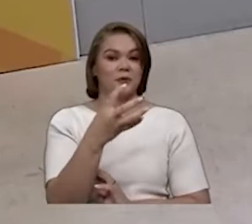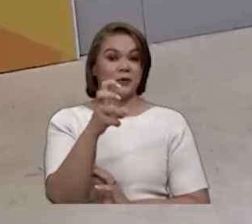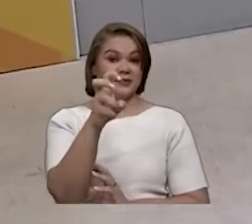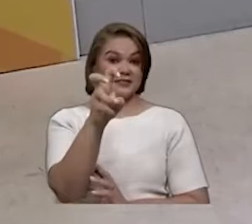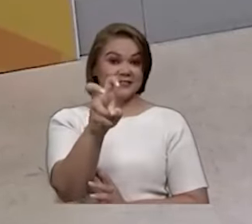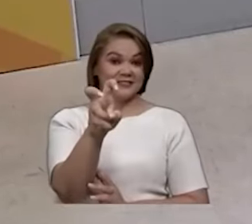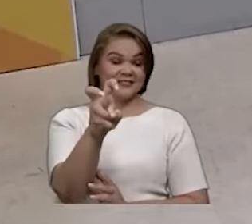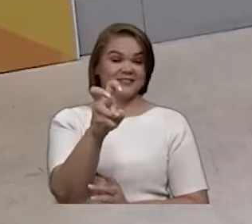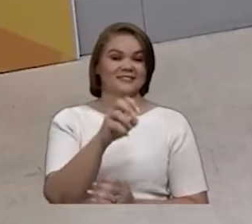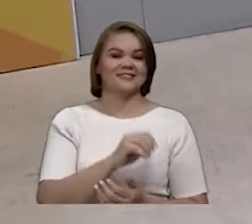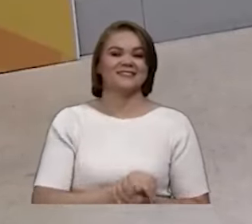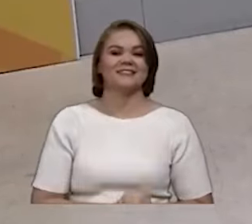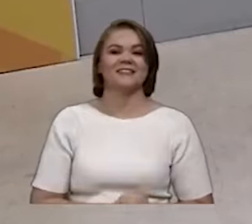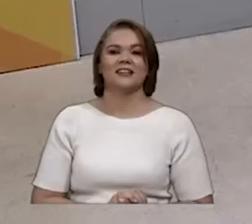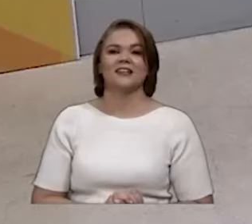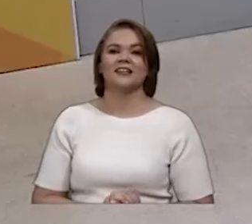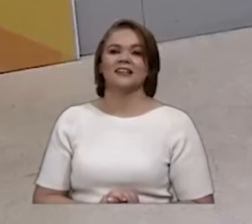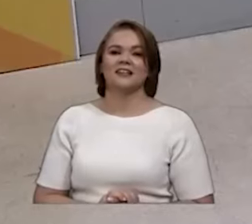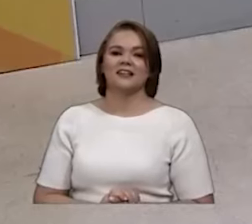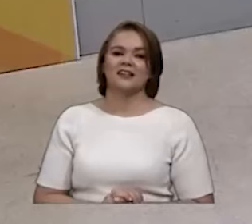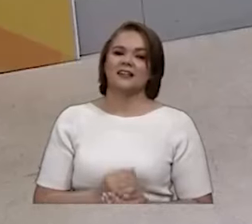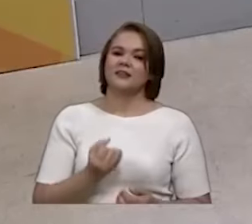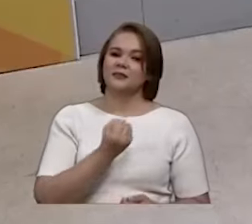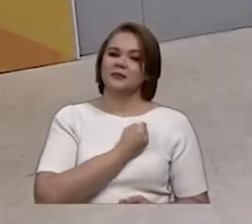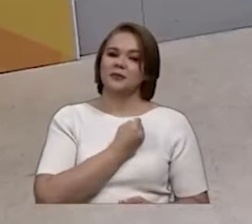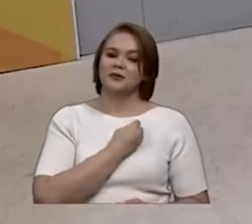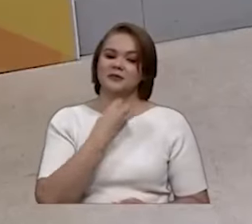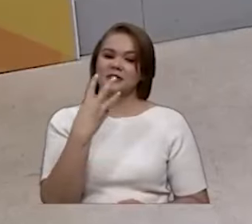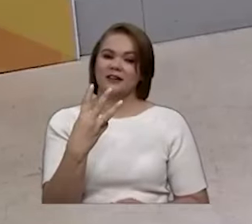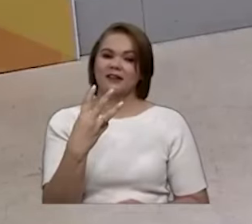45. Vem bolinha,